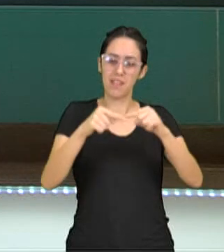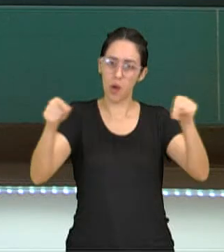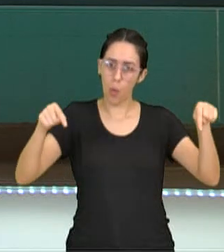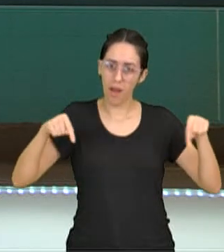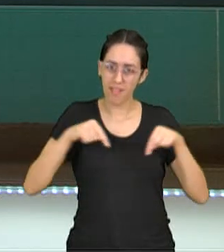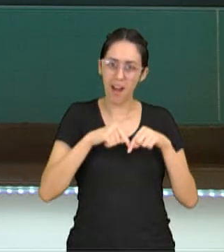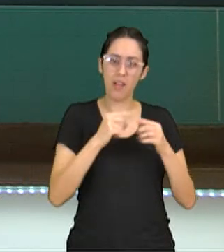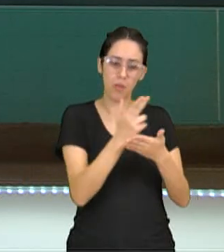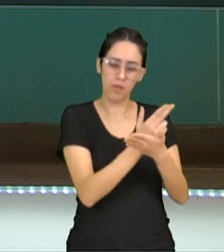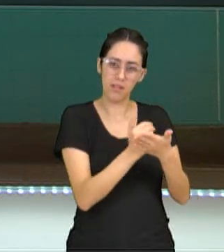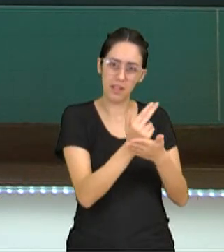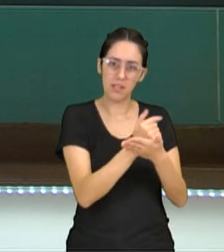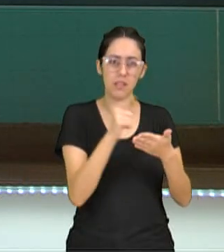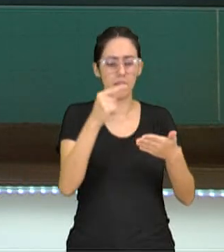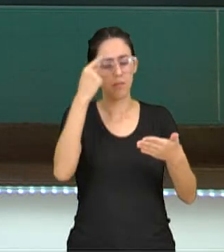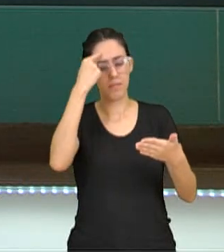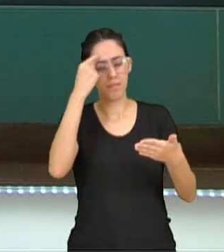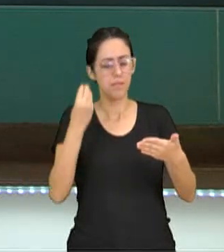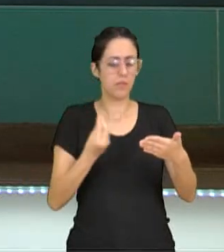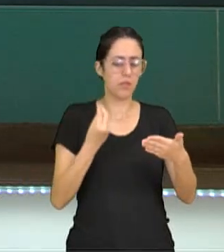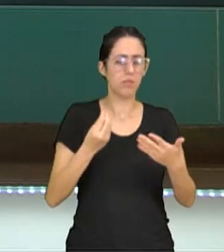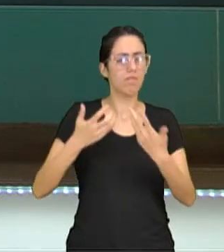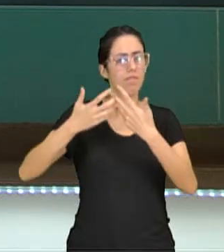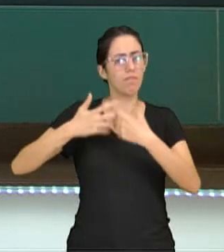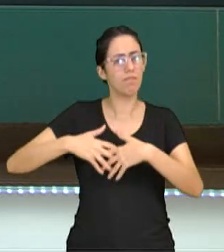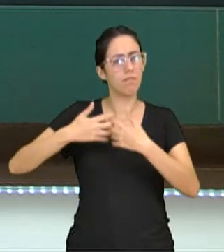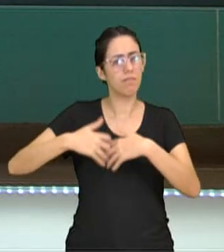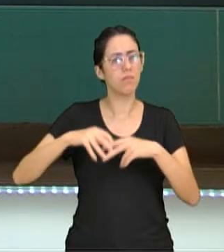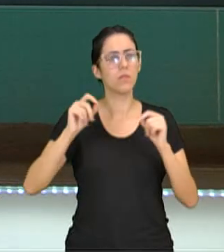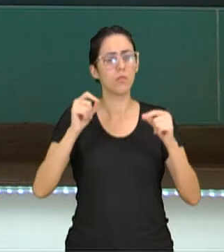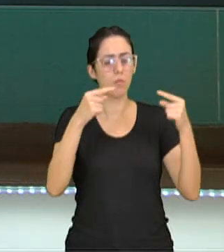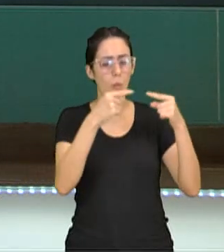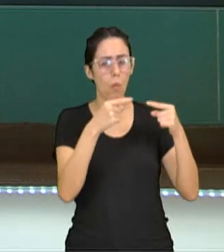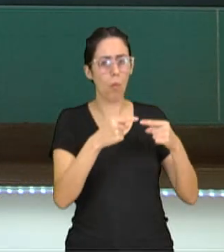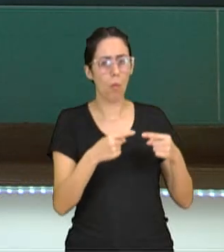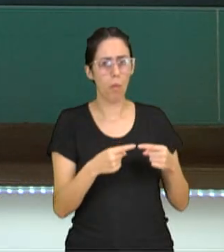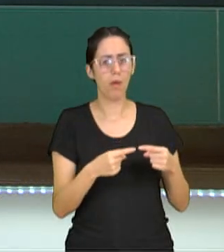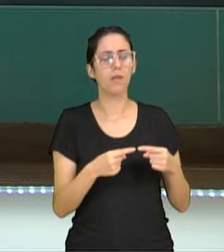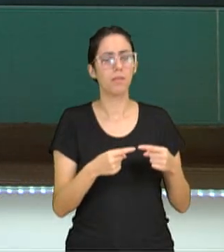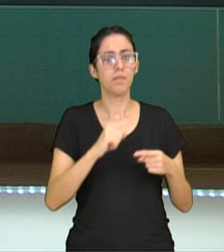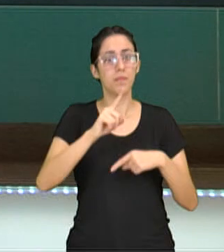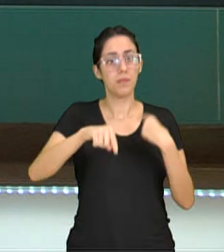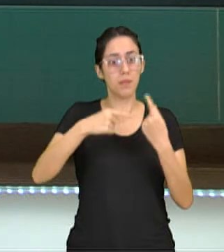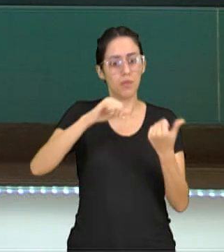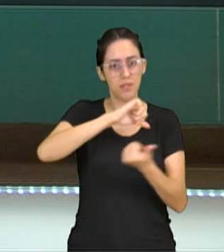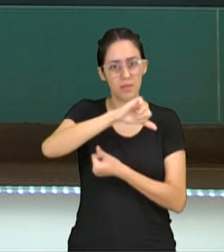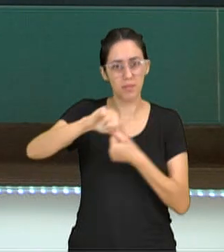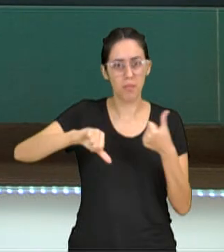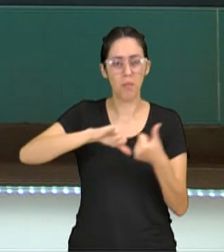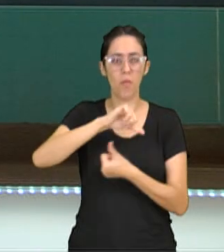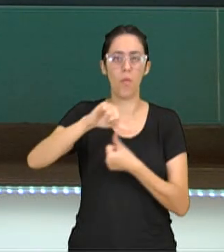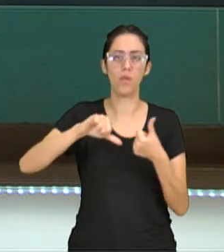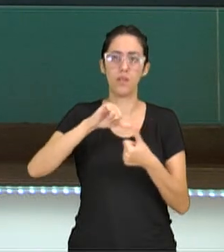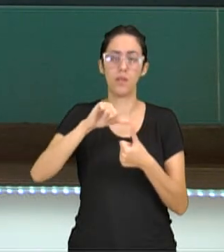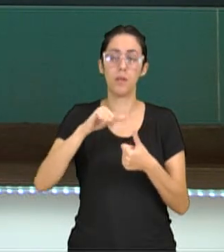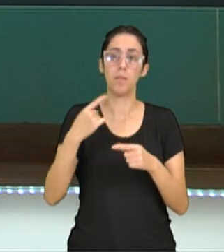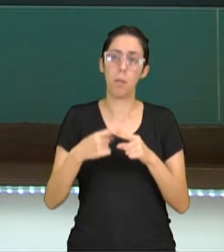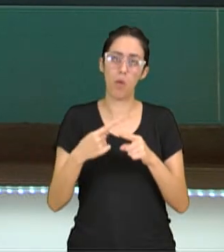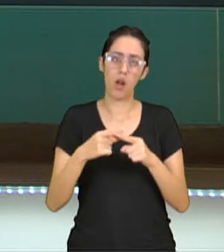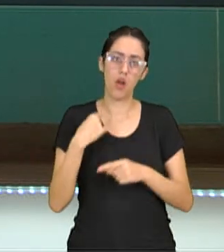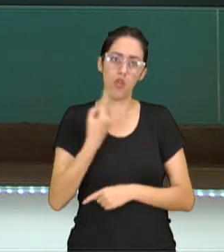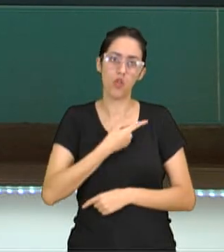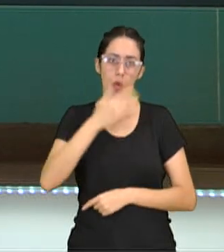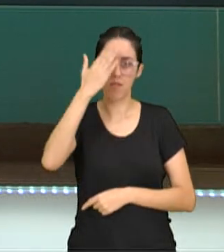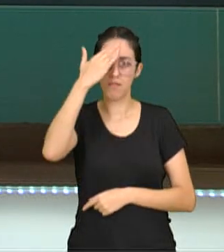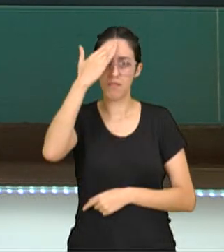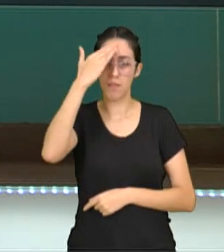Se precisar, chuta valores numéricos cuja diferença se encaixem ali e depois transforma em genérico, porque nós não sabemos, né?